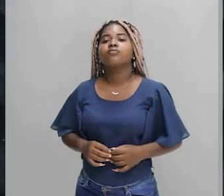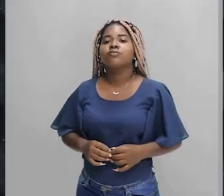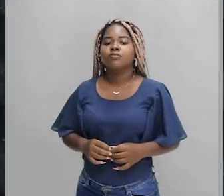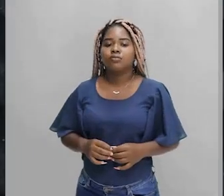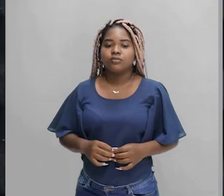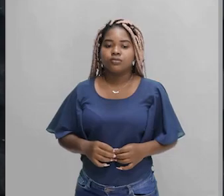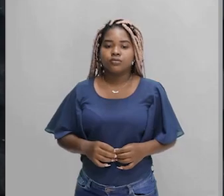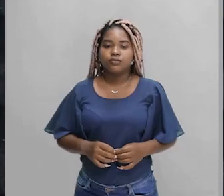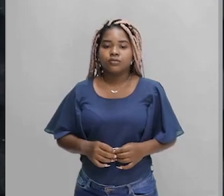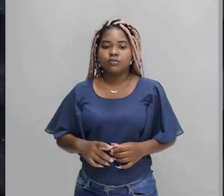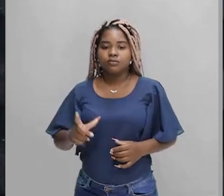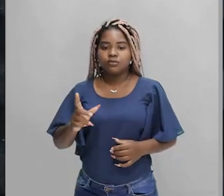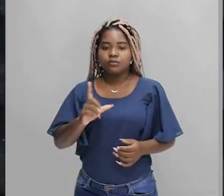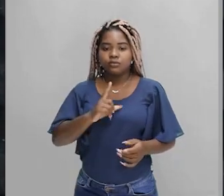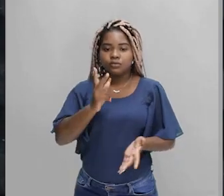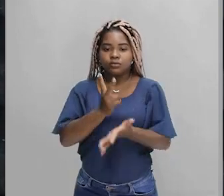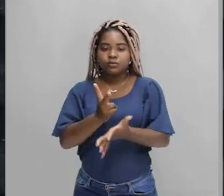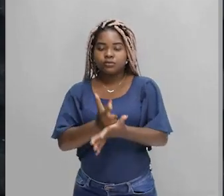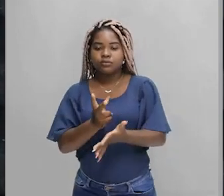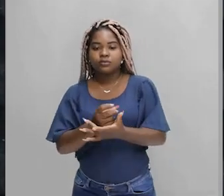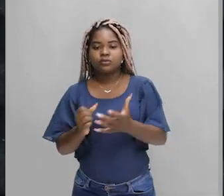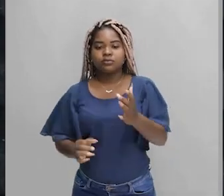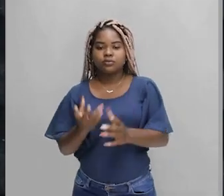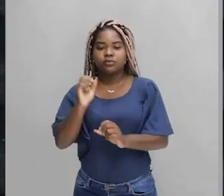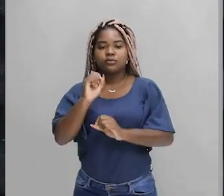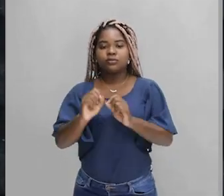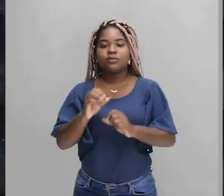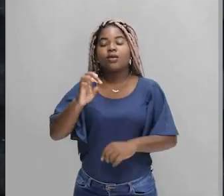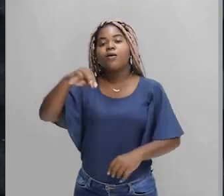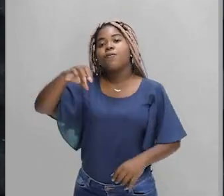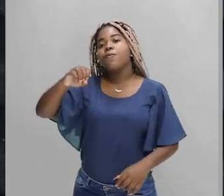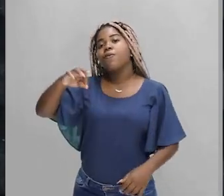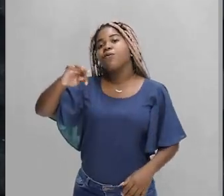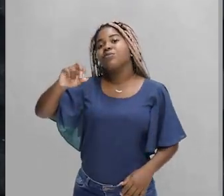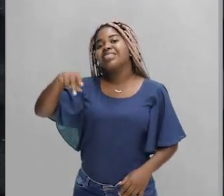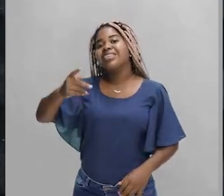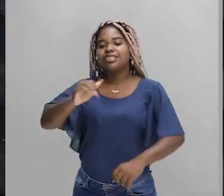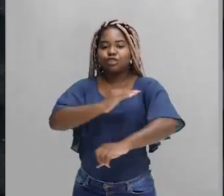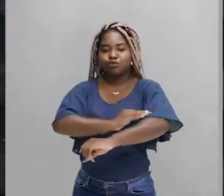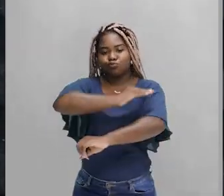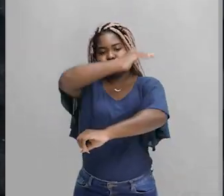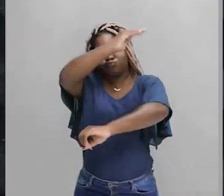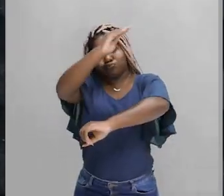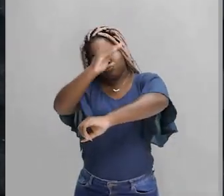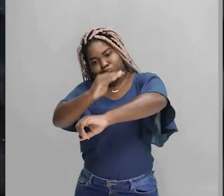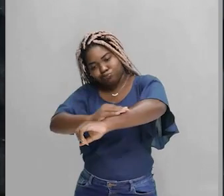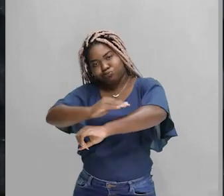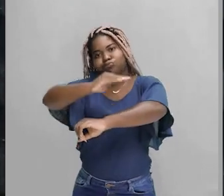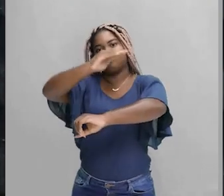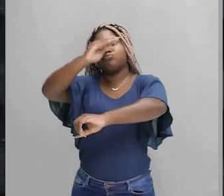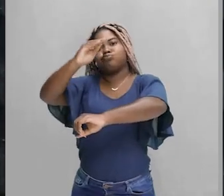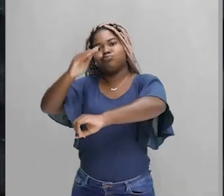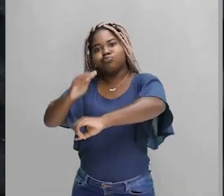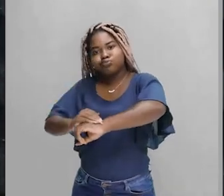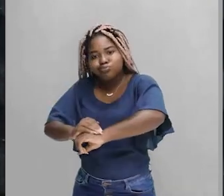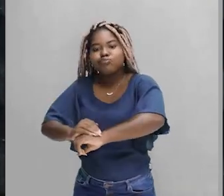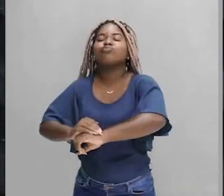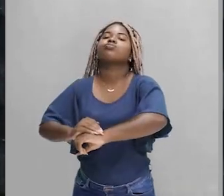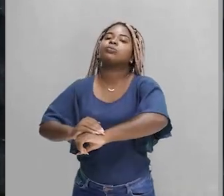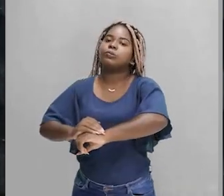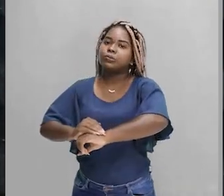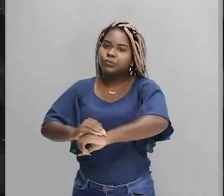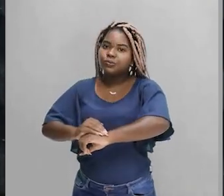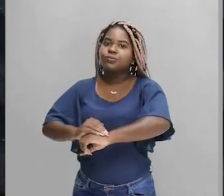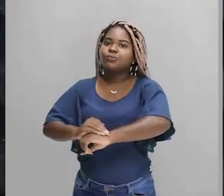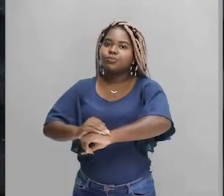estamos falando diretamente da formação de montanhas, gente, tá? As áreas de dobramento moderno são as estruturas com maior altitude do